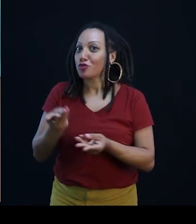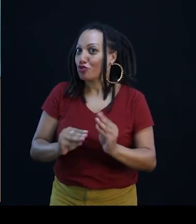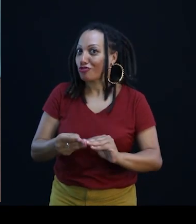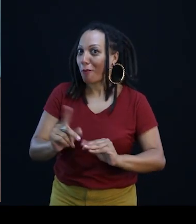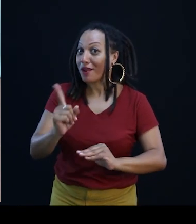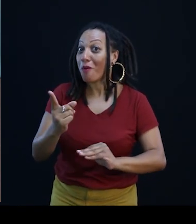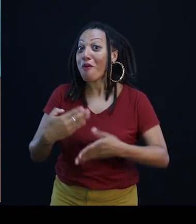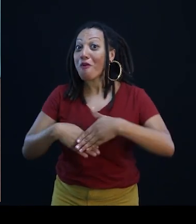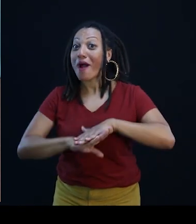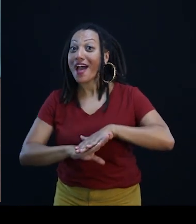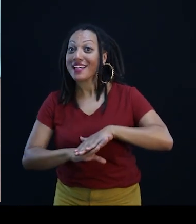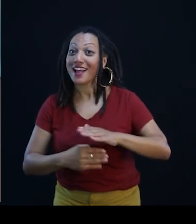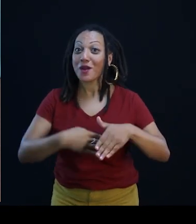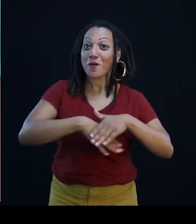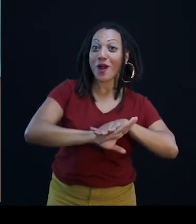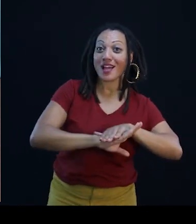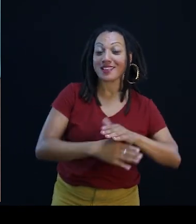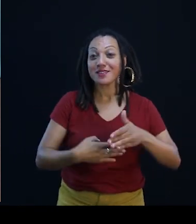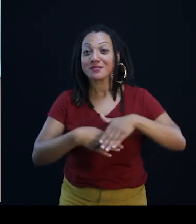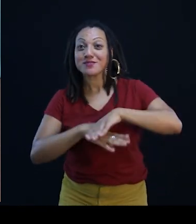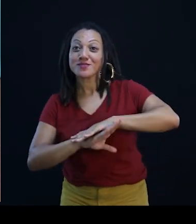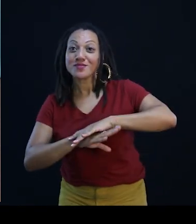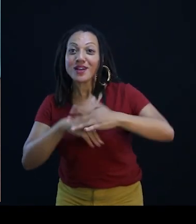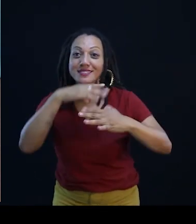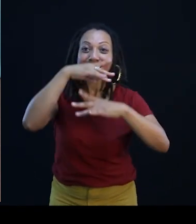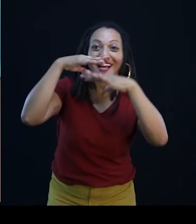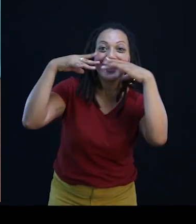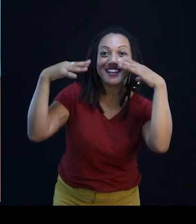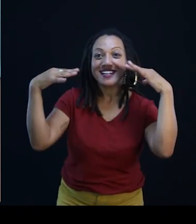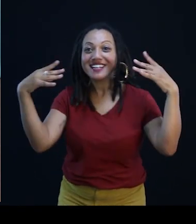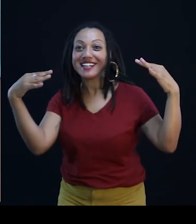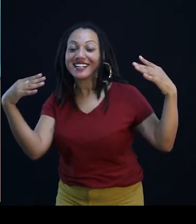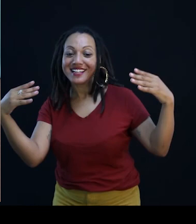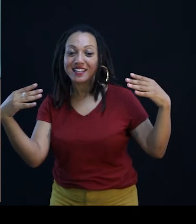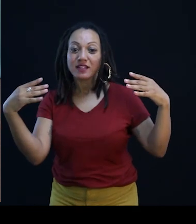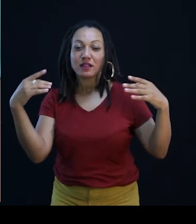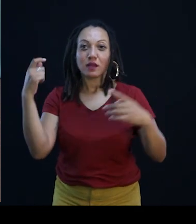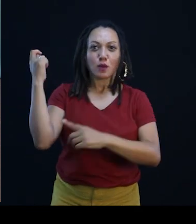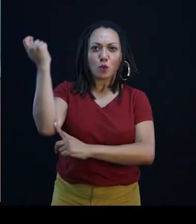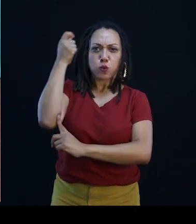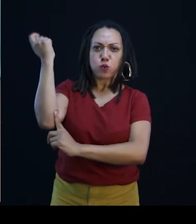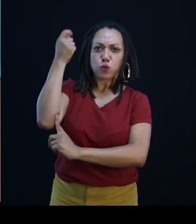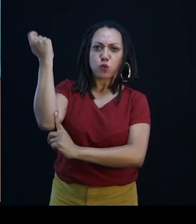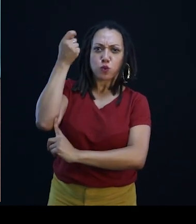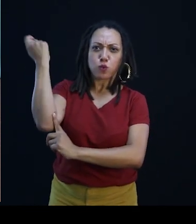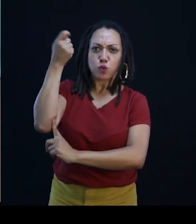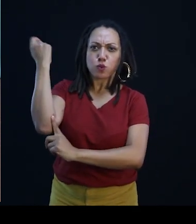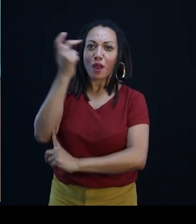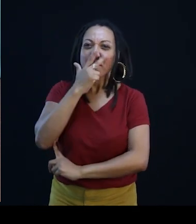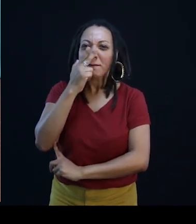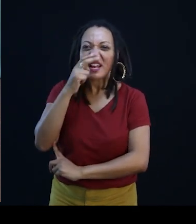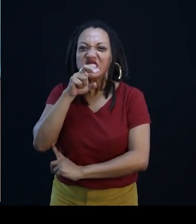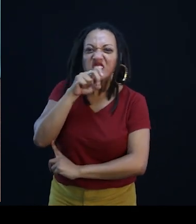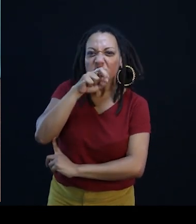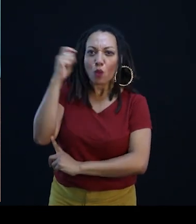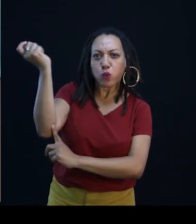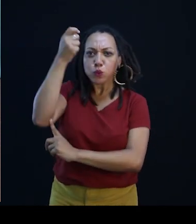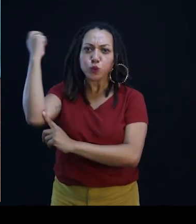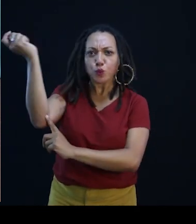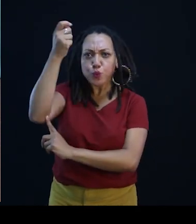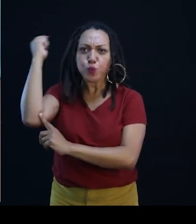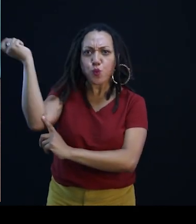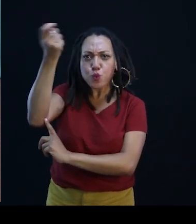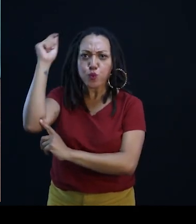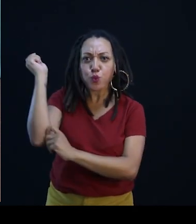guarda, né? Guarda, guarda, lavadeira. Quanto mais guarda, mais cheira, mais forte. Guarda, guarda,